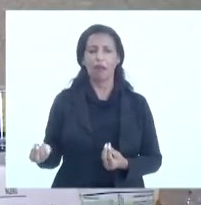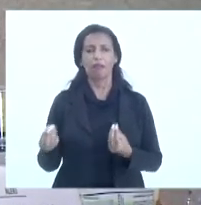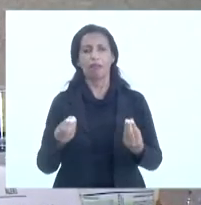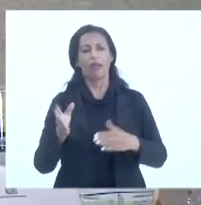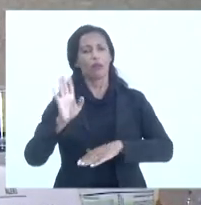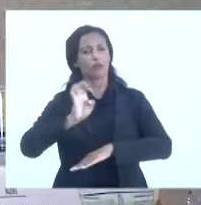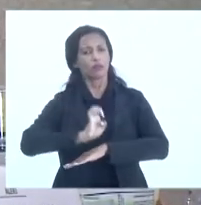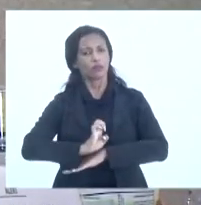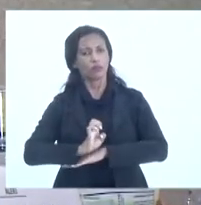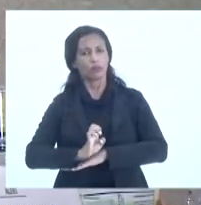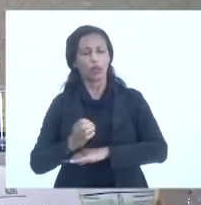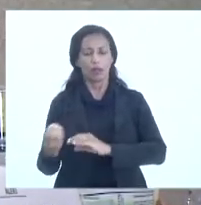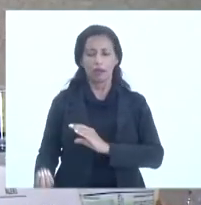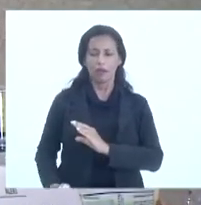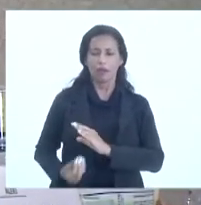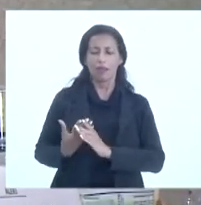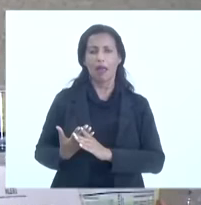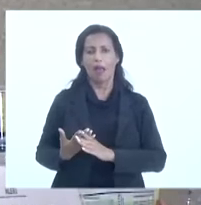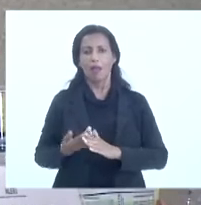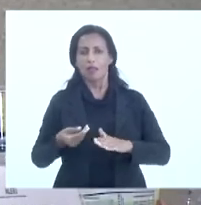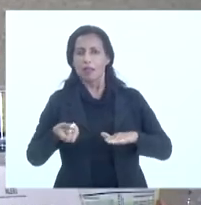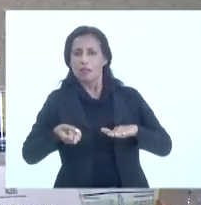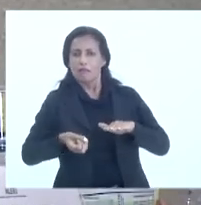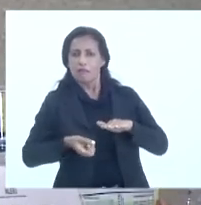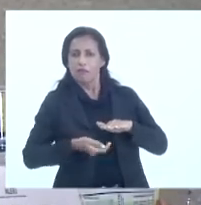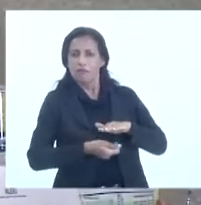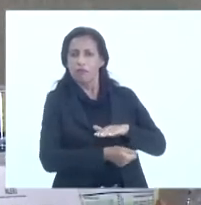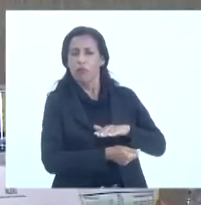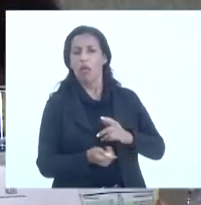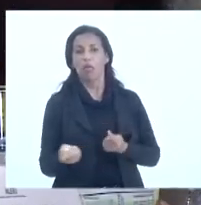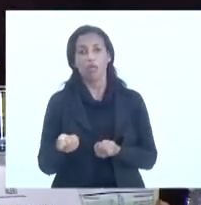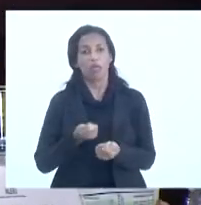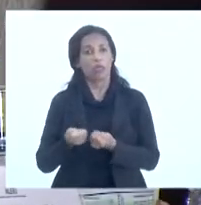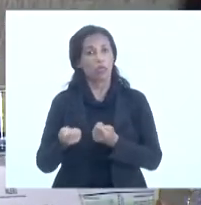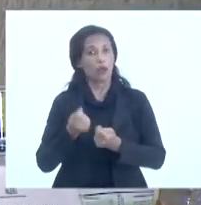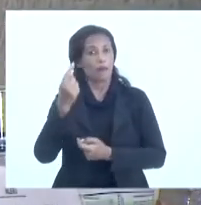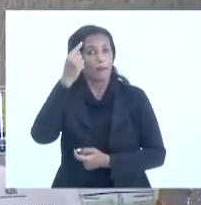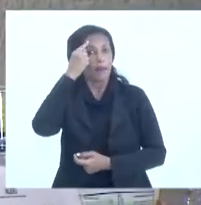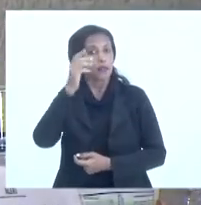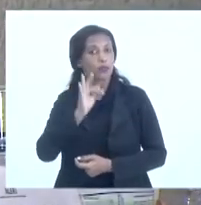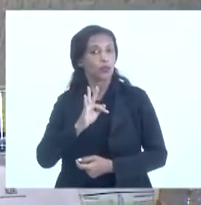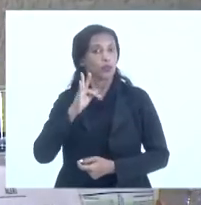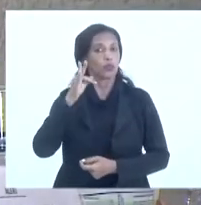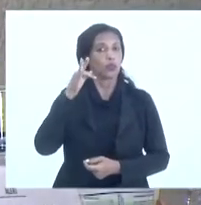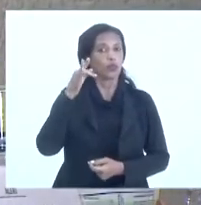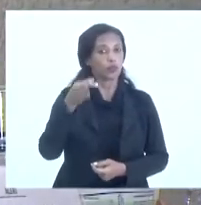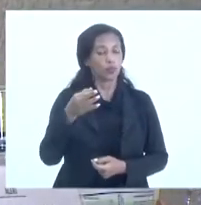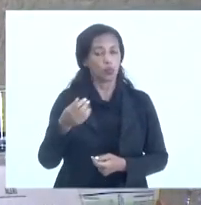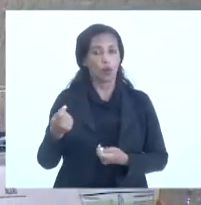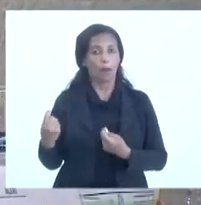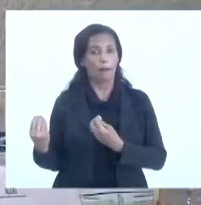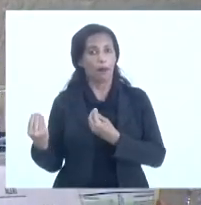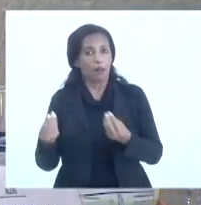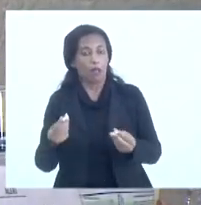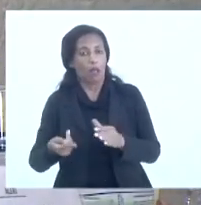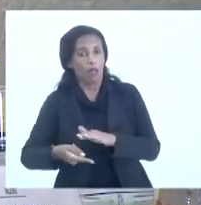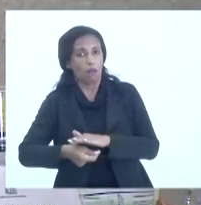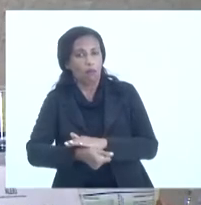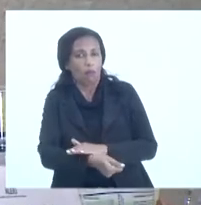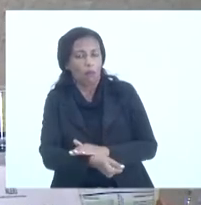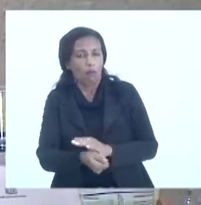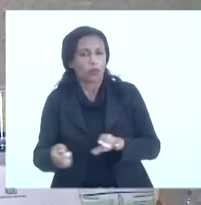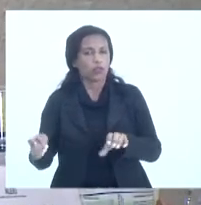Estado criar esse fundo e economizar, pensando no futuro, para trazer investimentos de